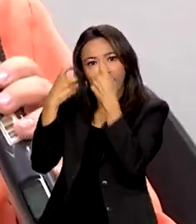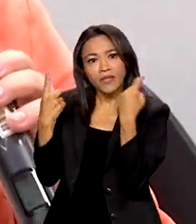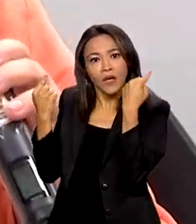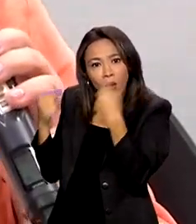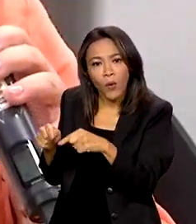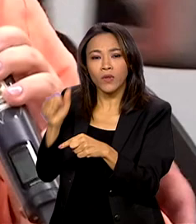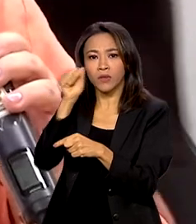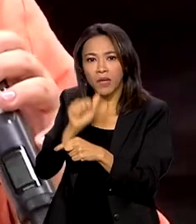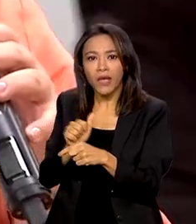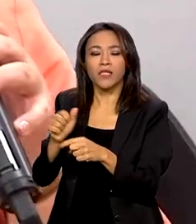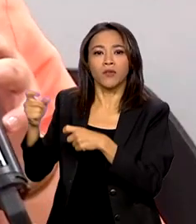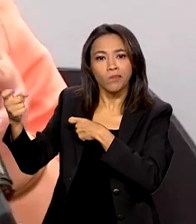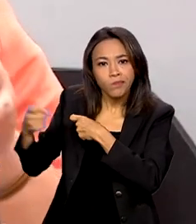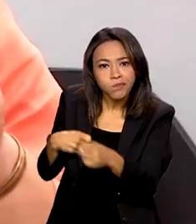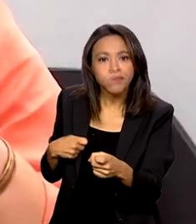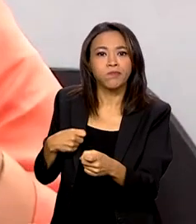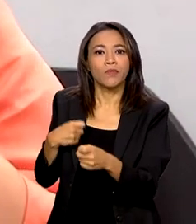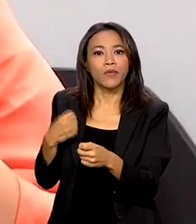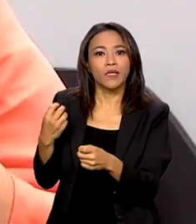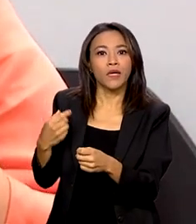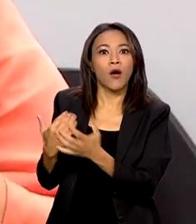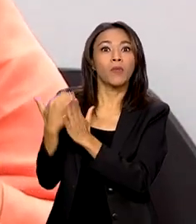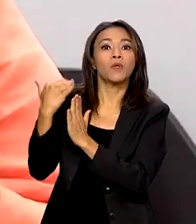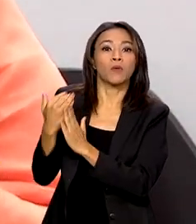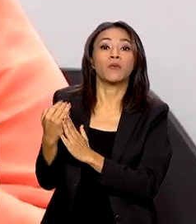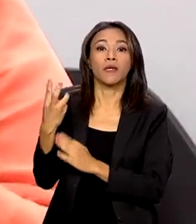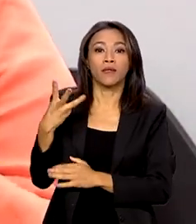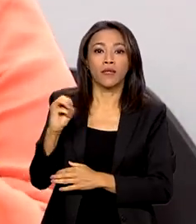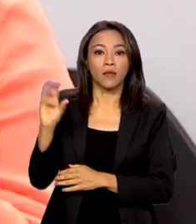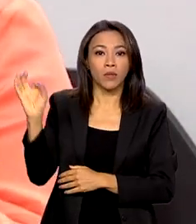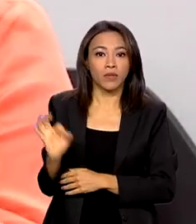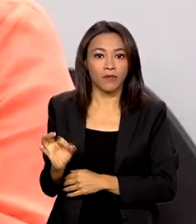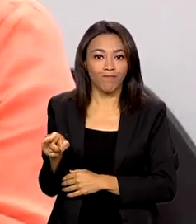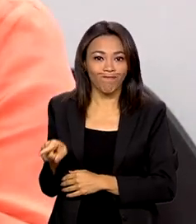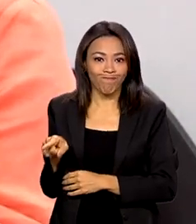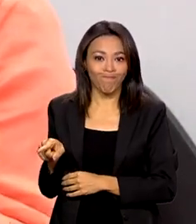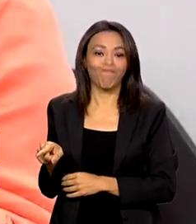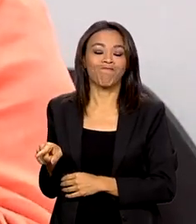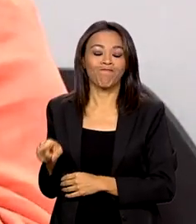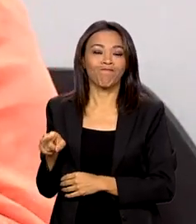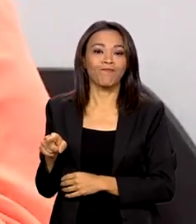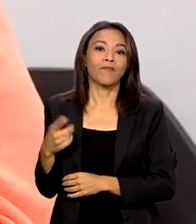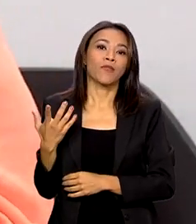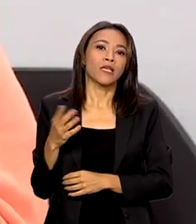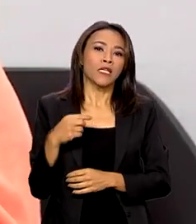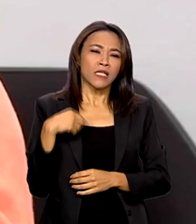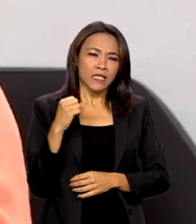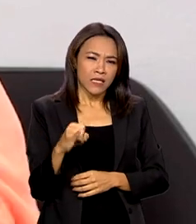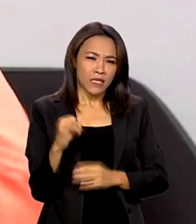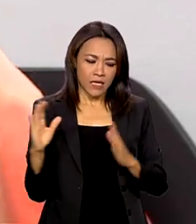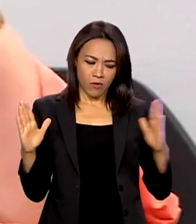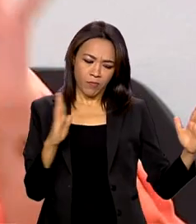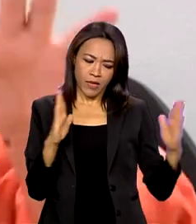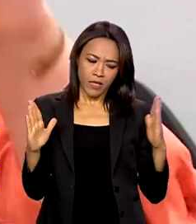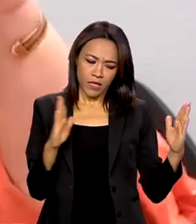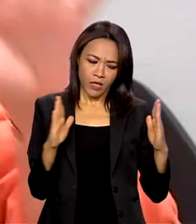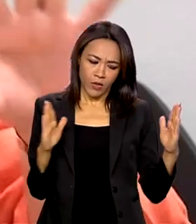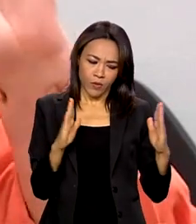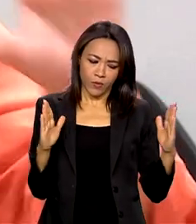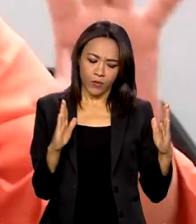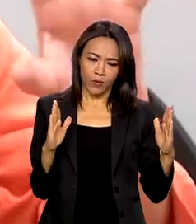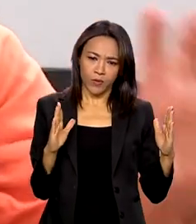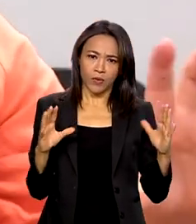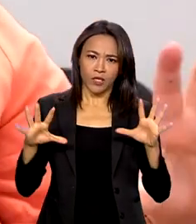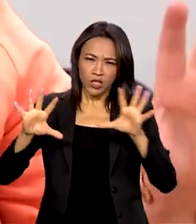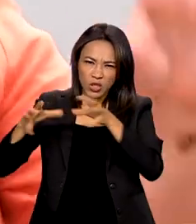sexual aumentou em quase 30%. Se nós formos verificar o período dos aumentos com o período desses